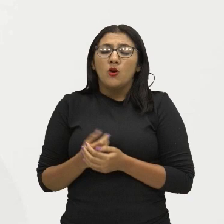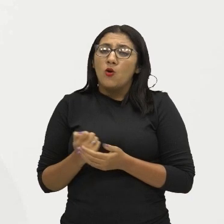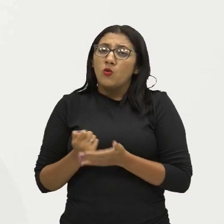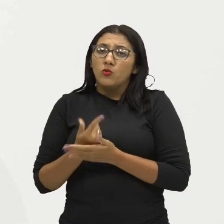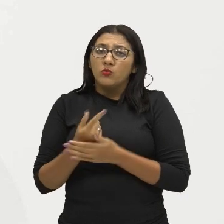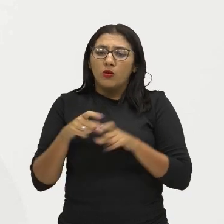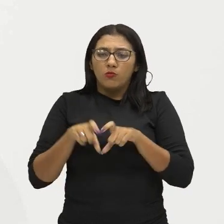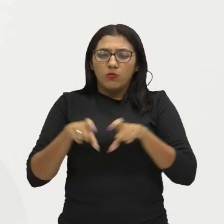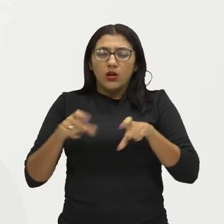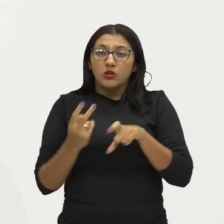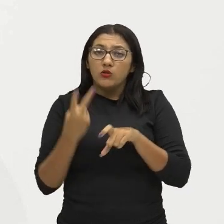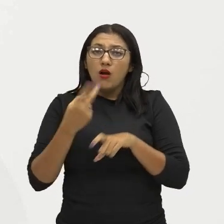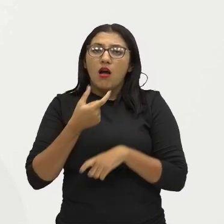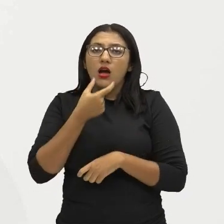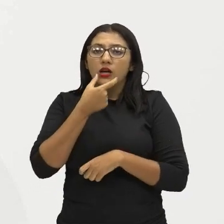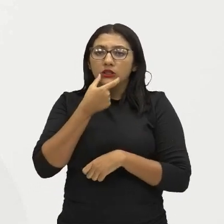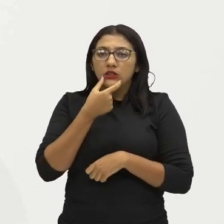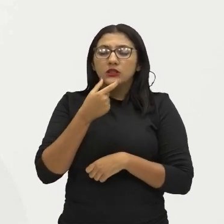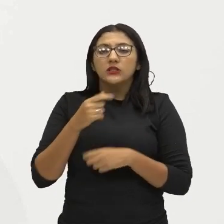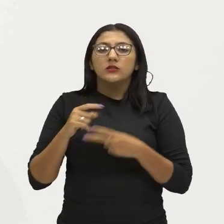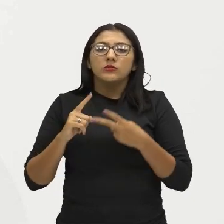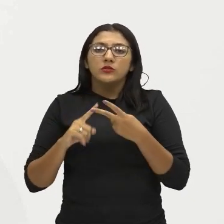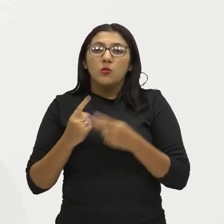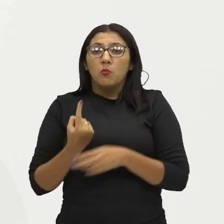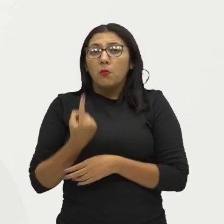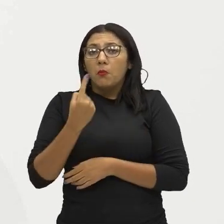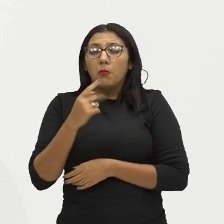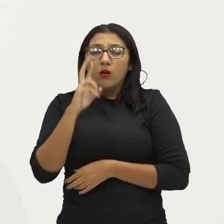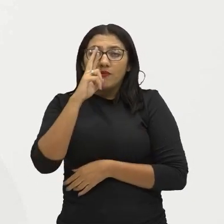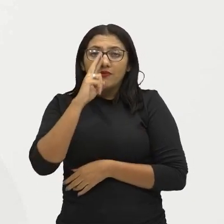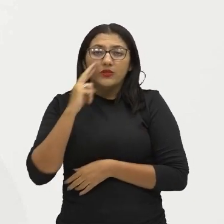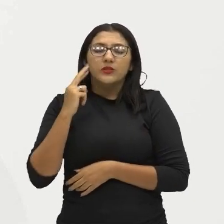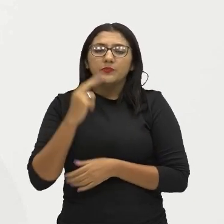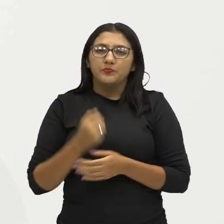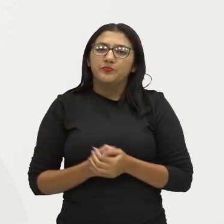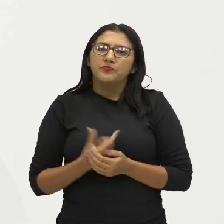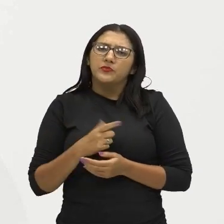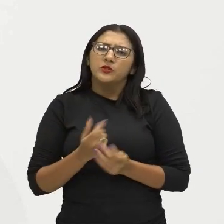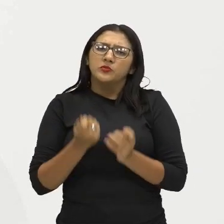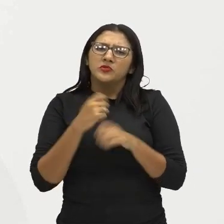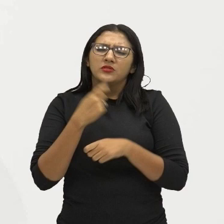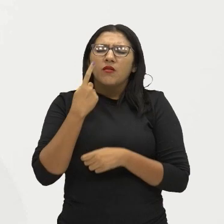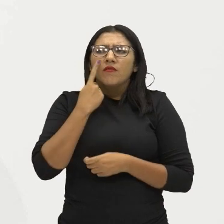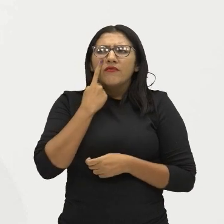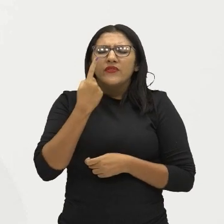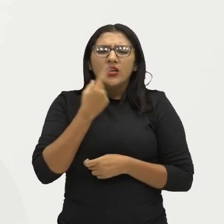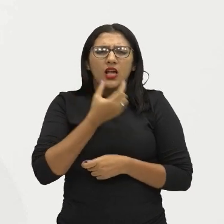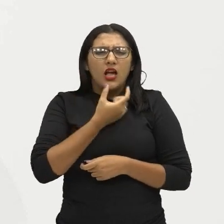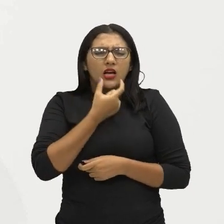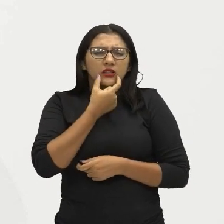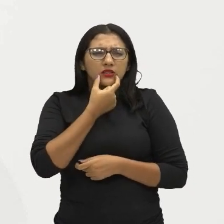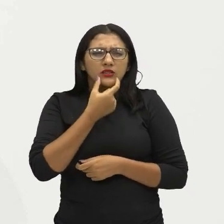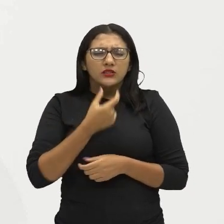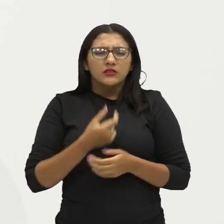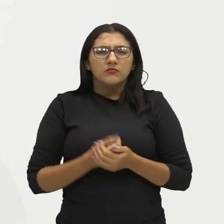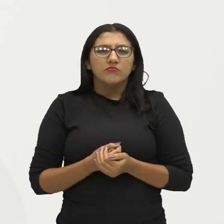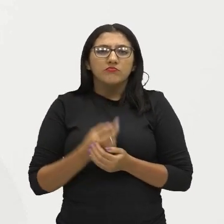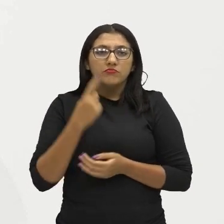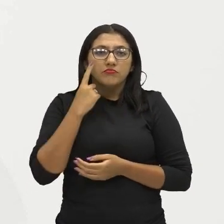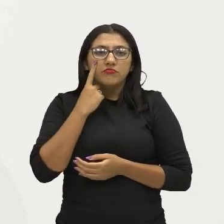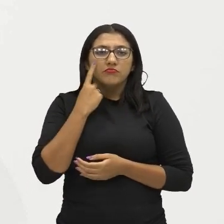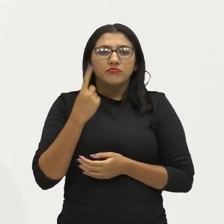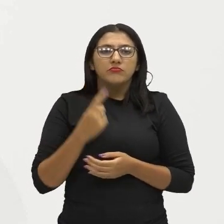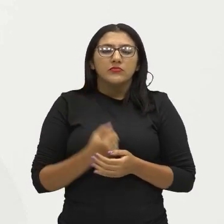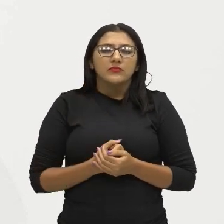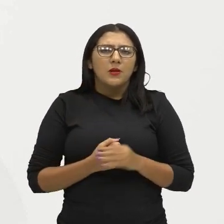e um refrigerante. Então, eu posso utilizar a questão biscoito. Eu posso utilizar o símbolo